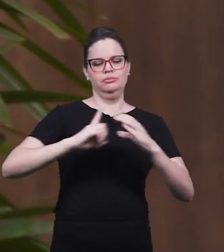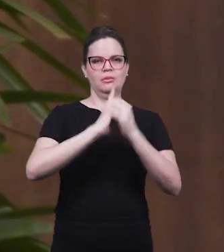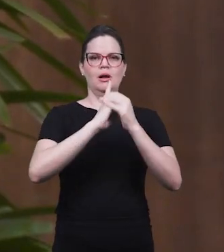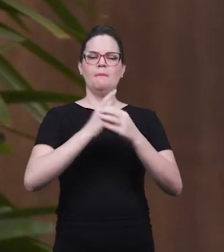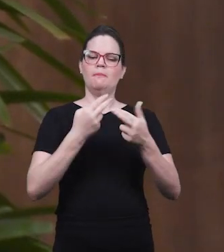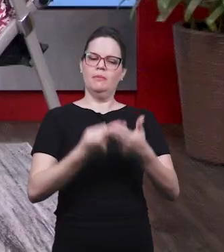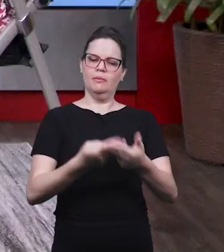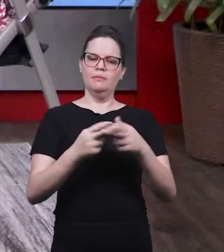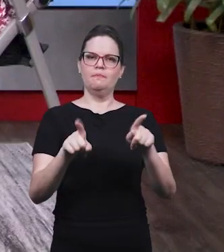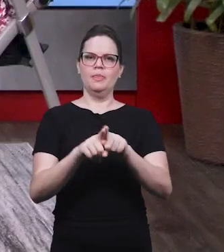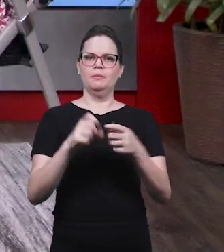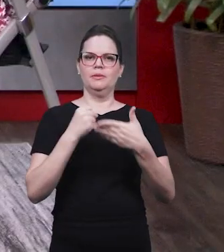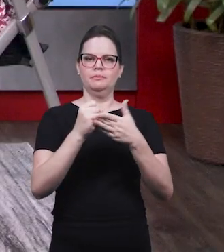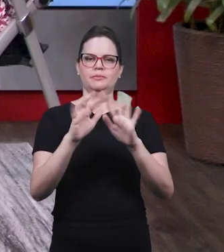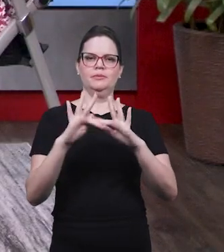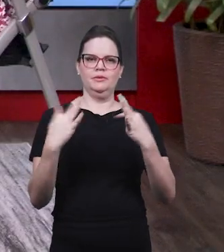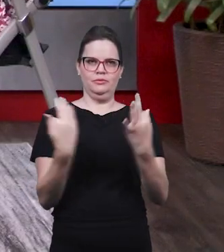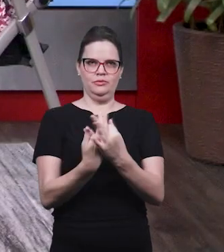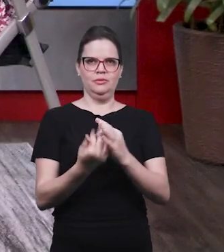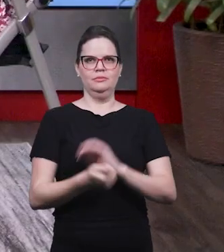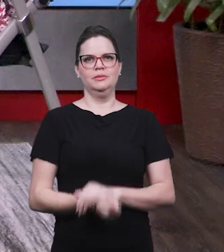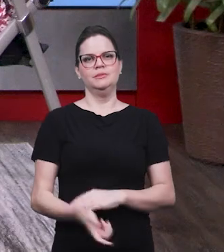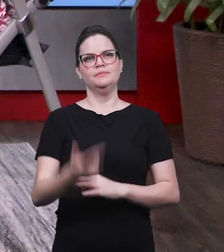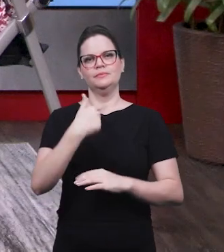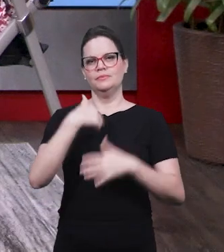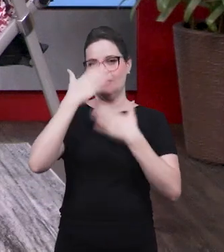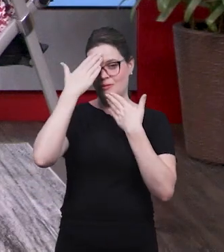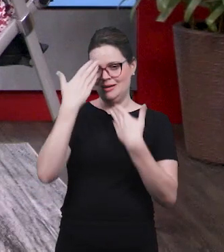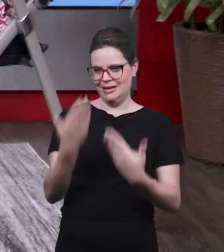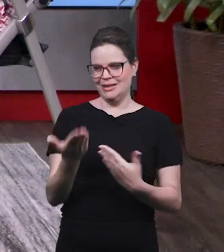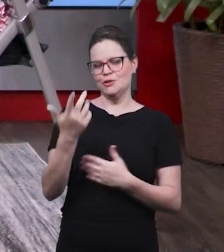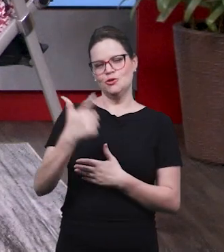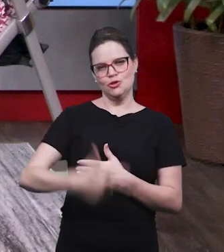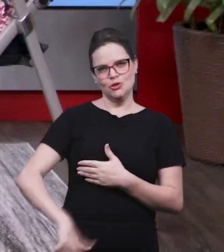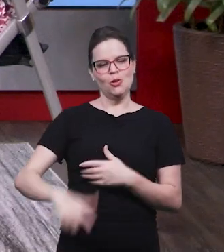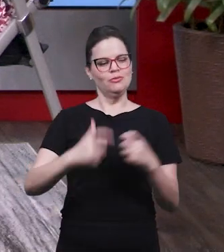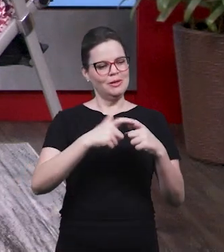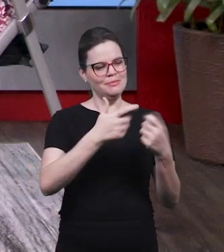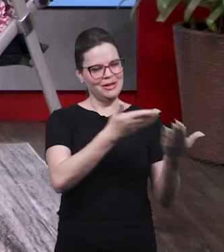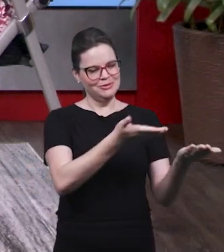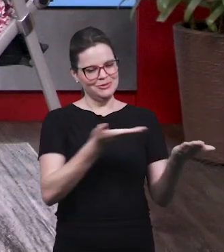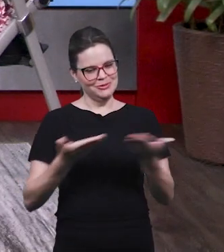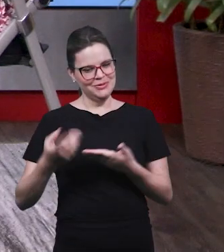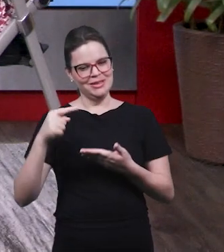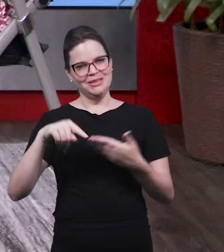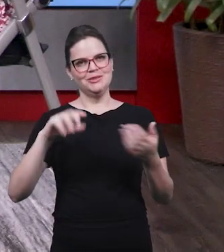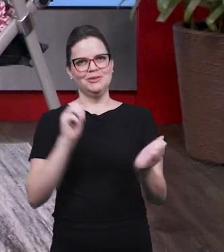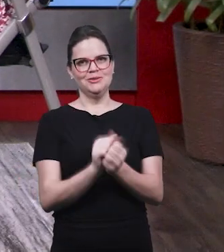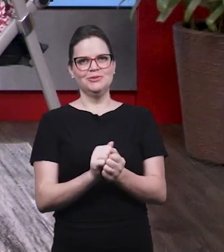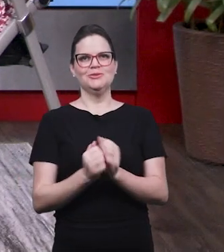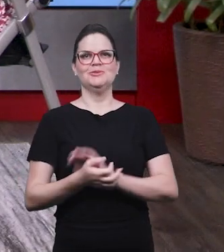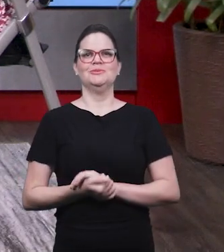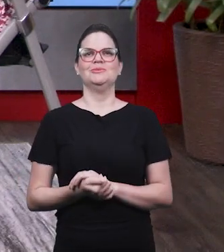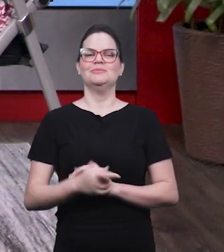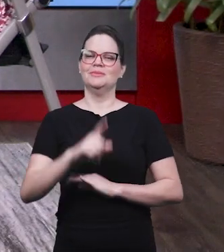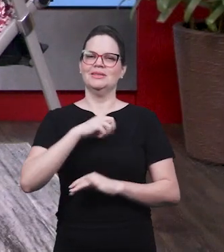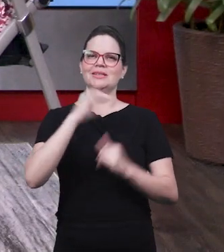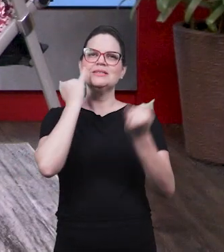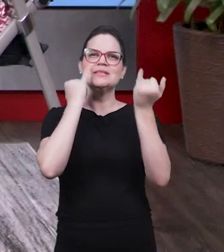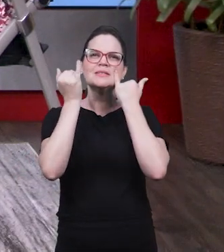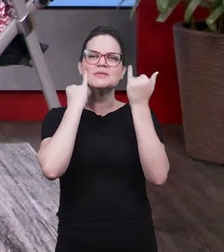às famílias. Agradecemos mais uma vez a doutora Flávia por estar aqui conosco, né, trazer essas